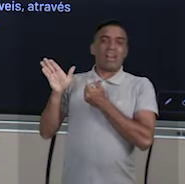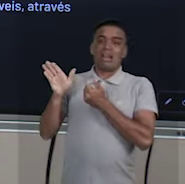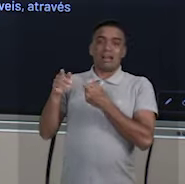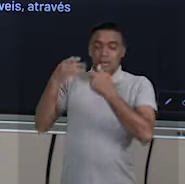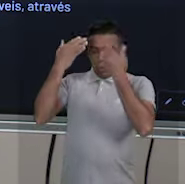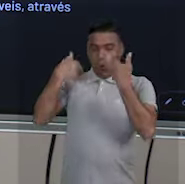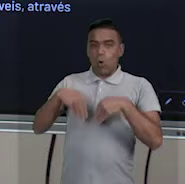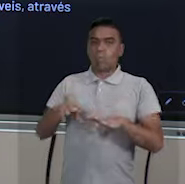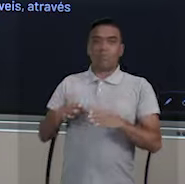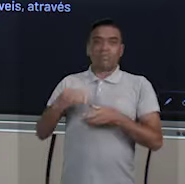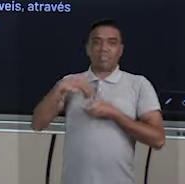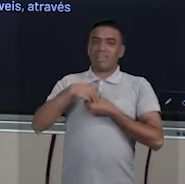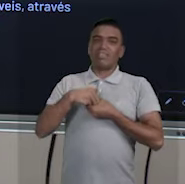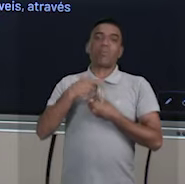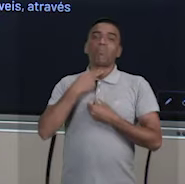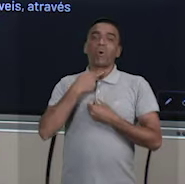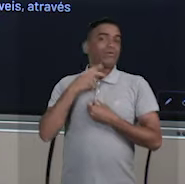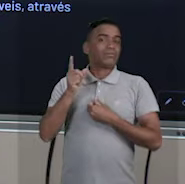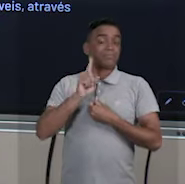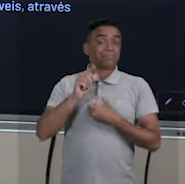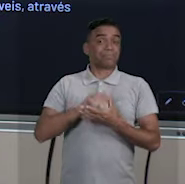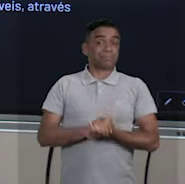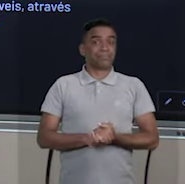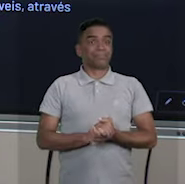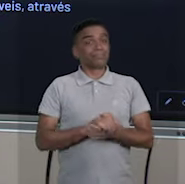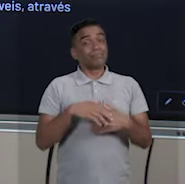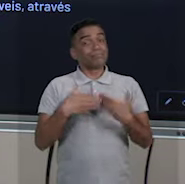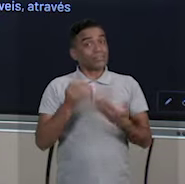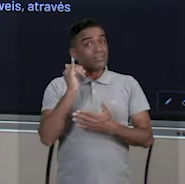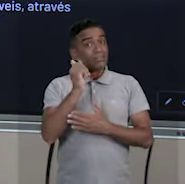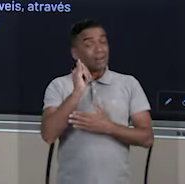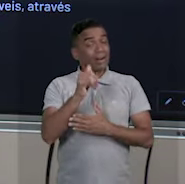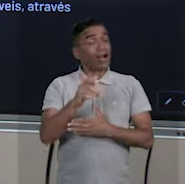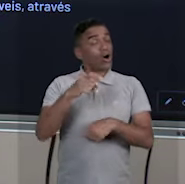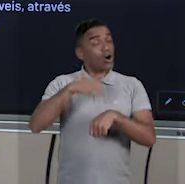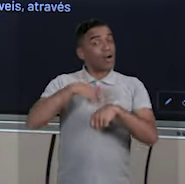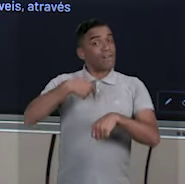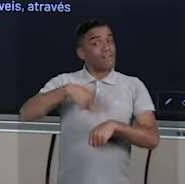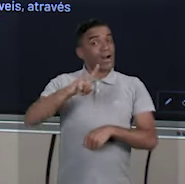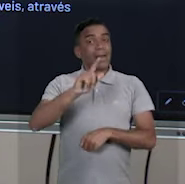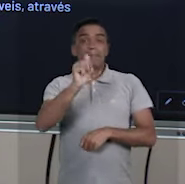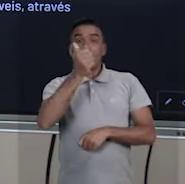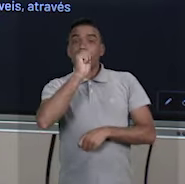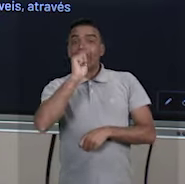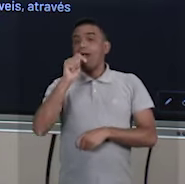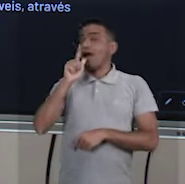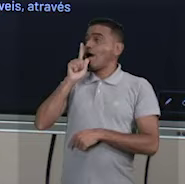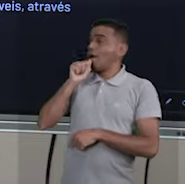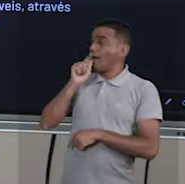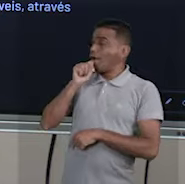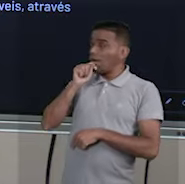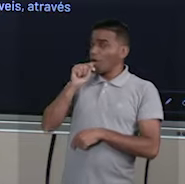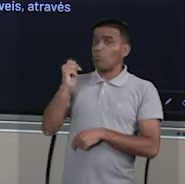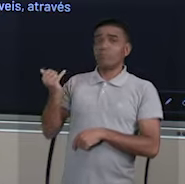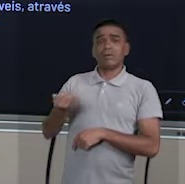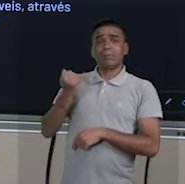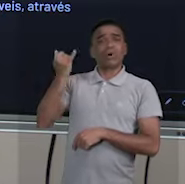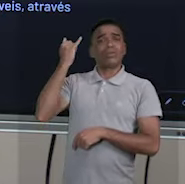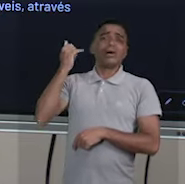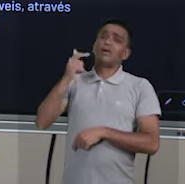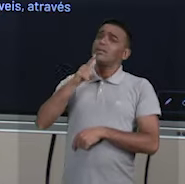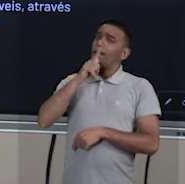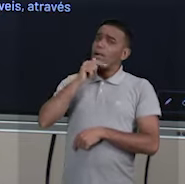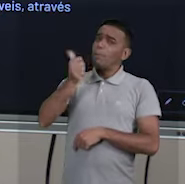tá? Então, a hidratação, quando a gente ingere água, é extremamente importante para poder